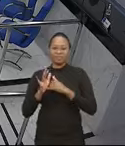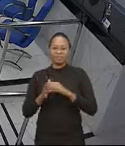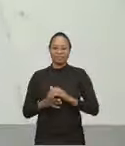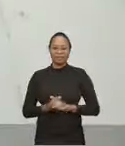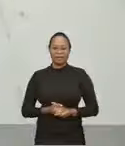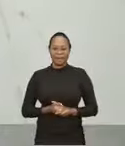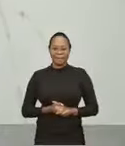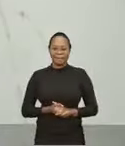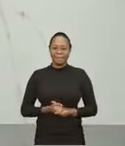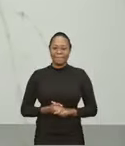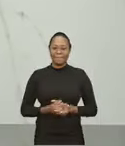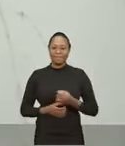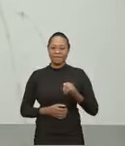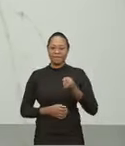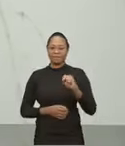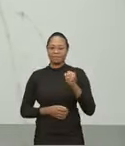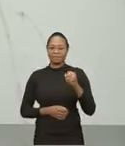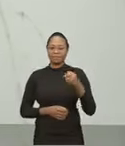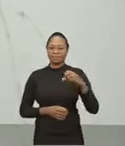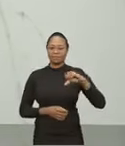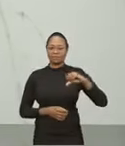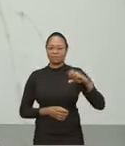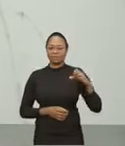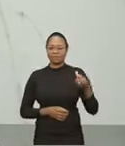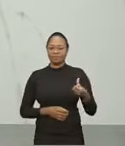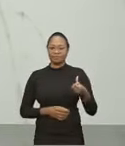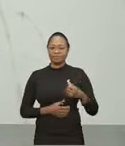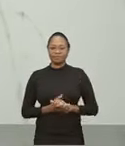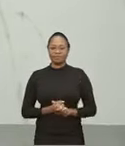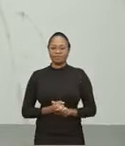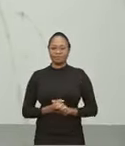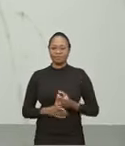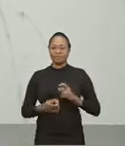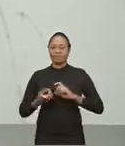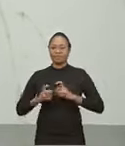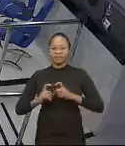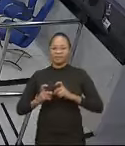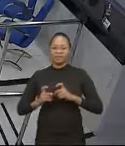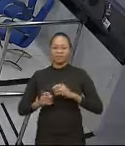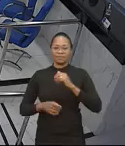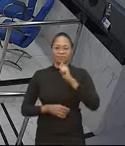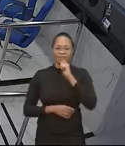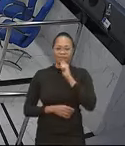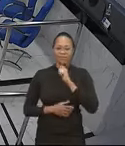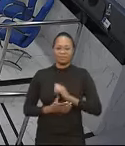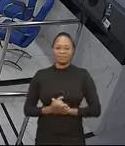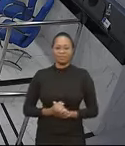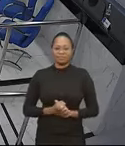Matéria de número 896 do vereador Tagnes Cerqueira, em discussão.